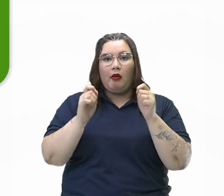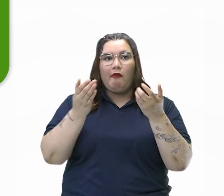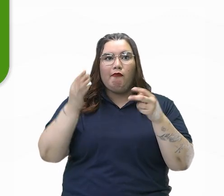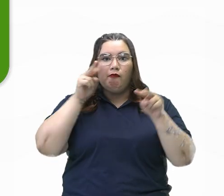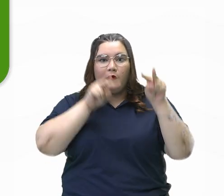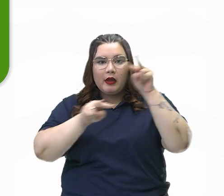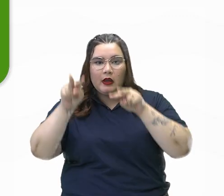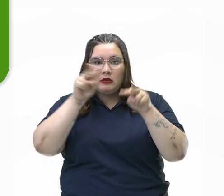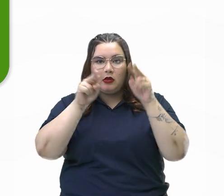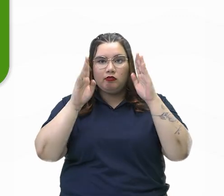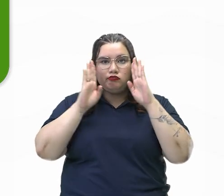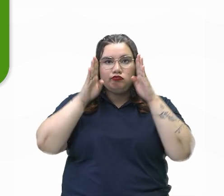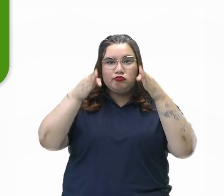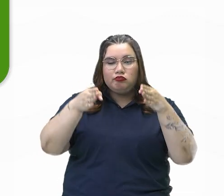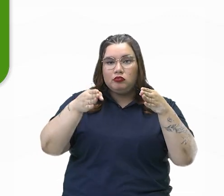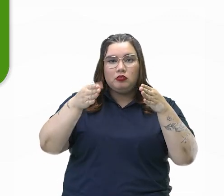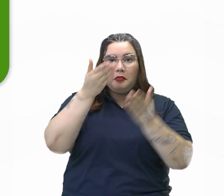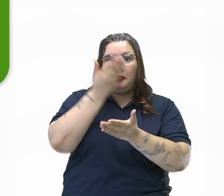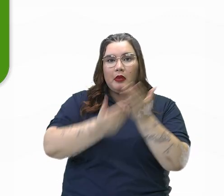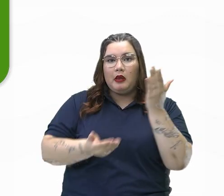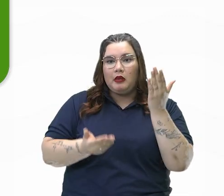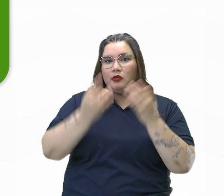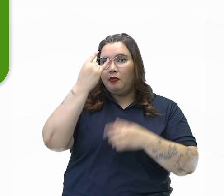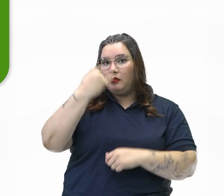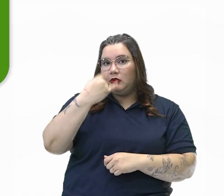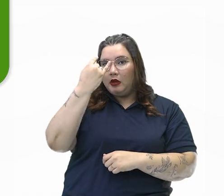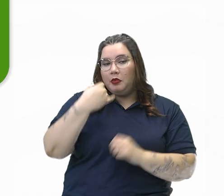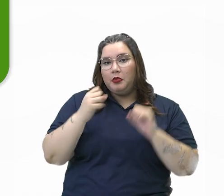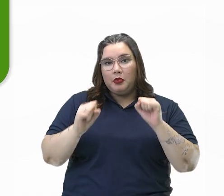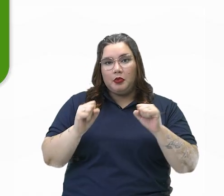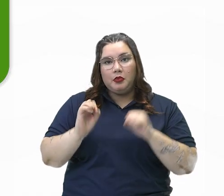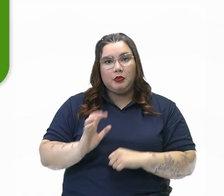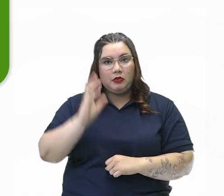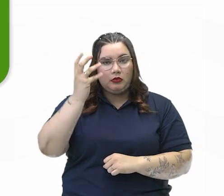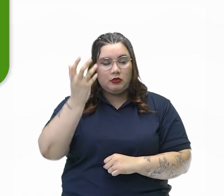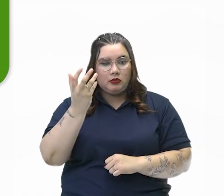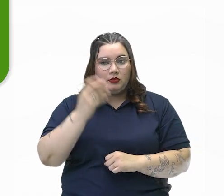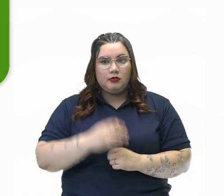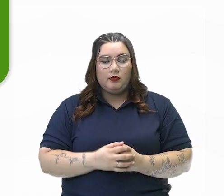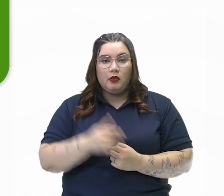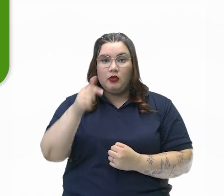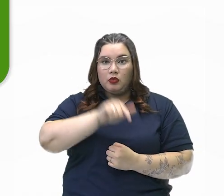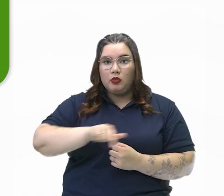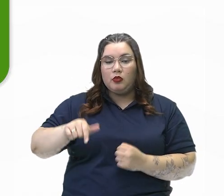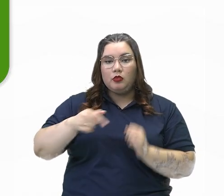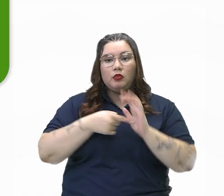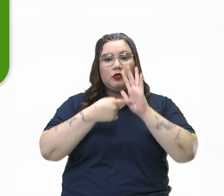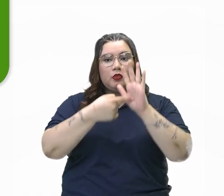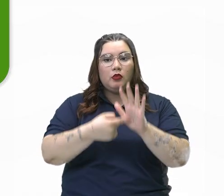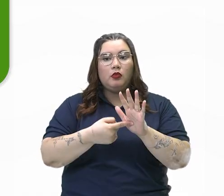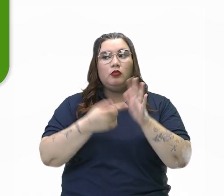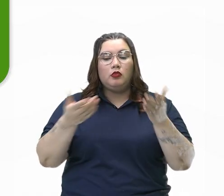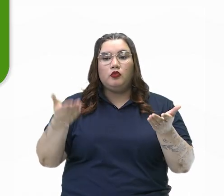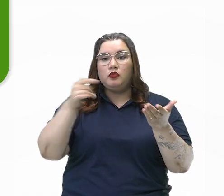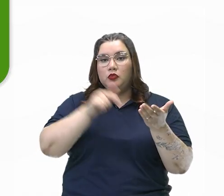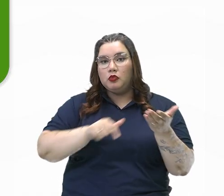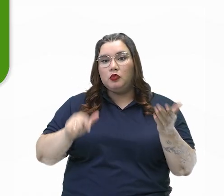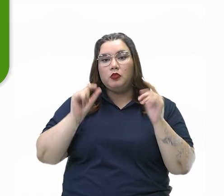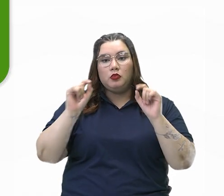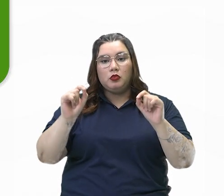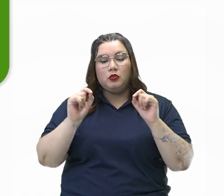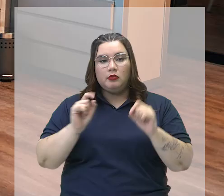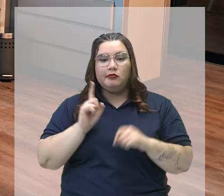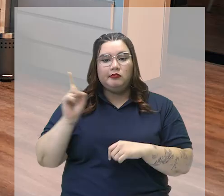central, podendo evoluir para a cegueira. Novamente, estamos aqui para mostrar para você